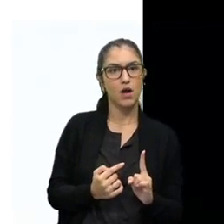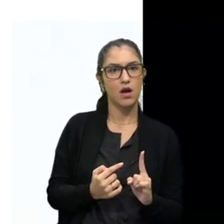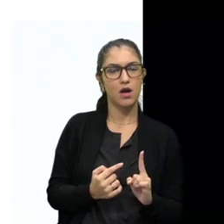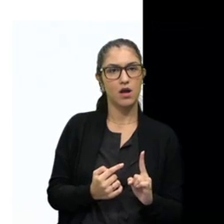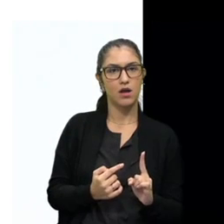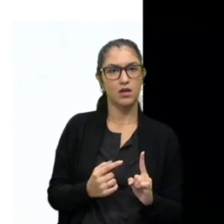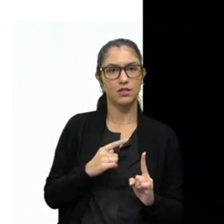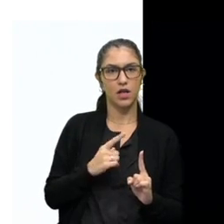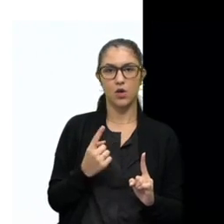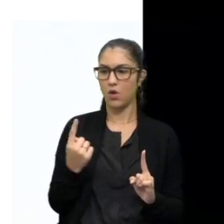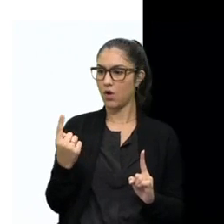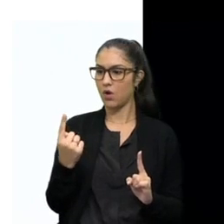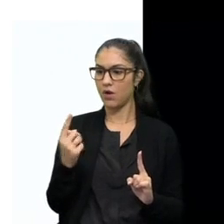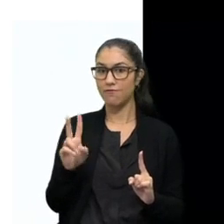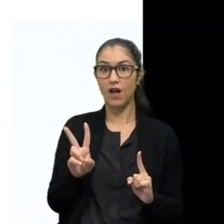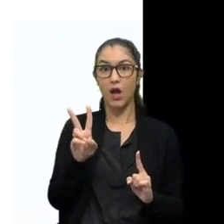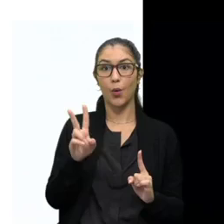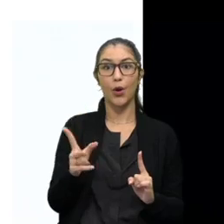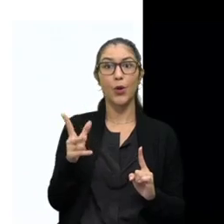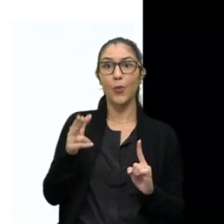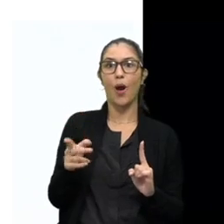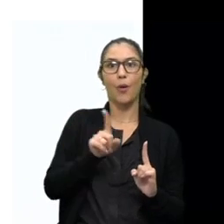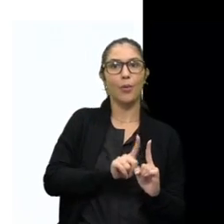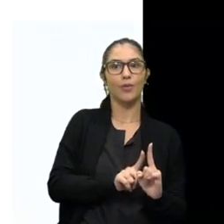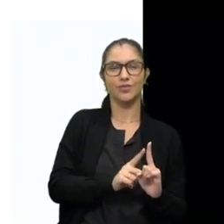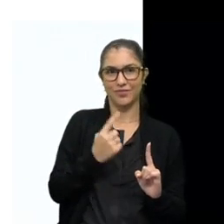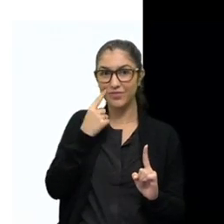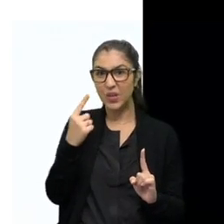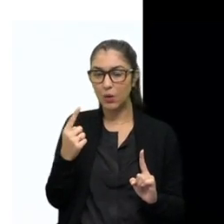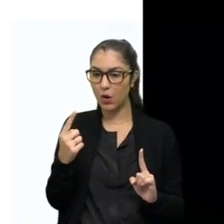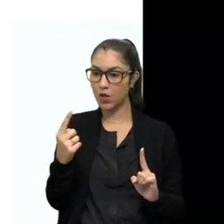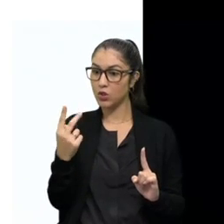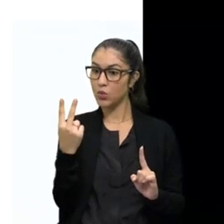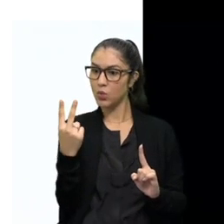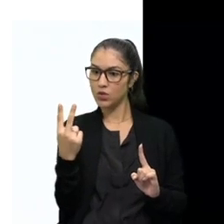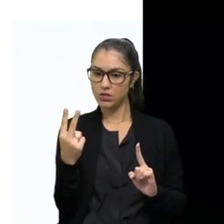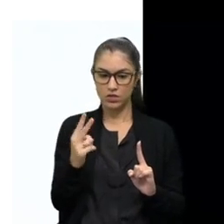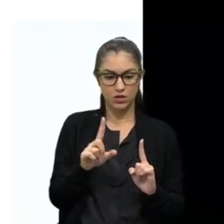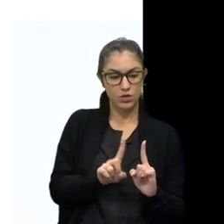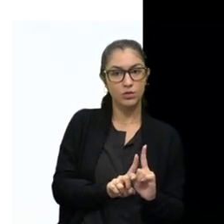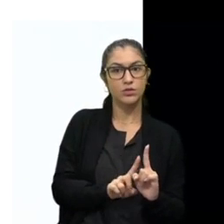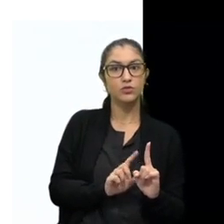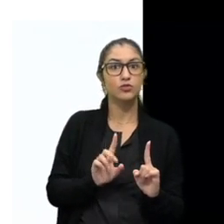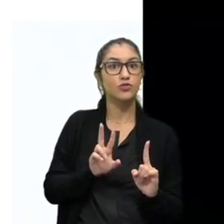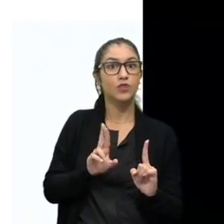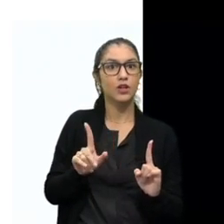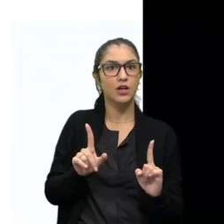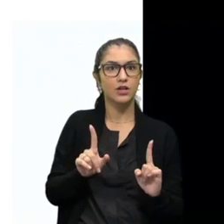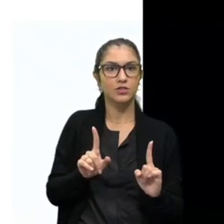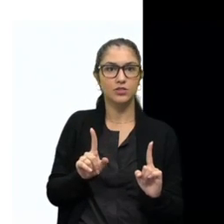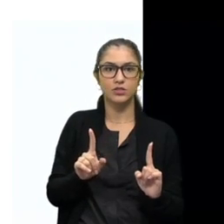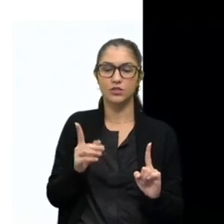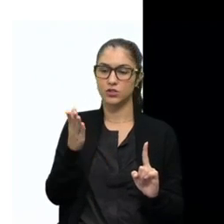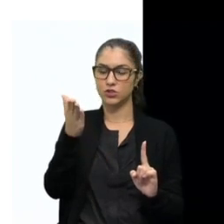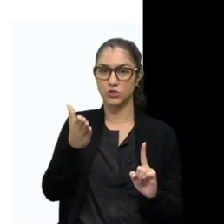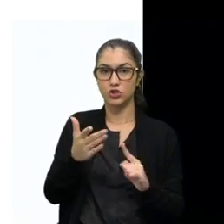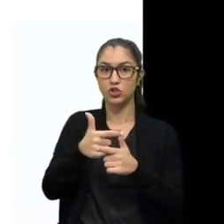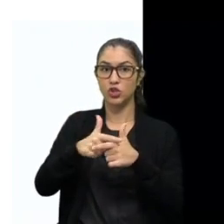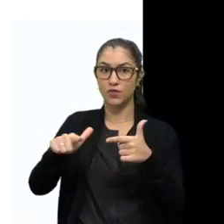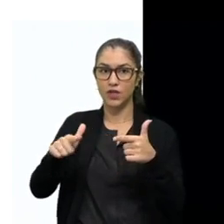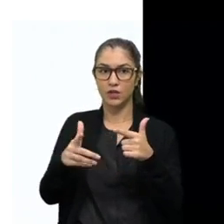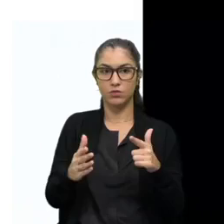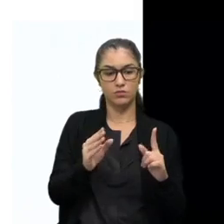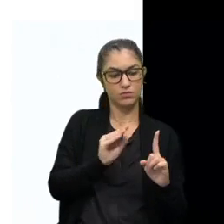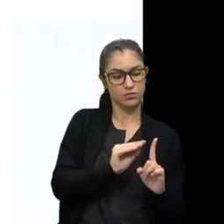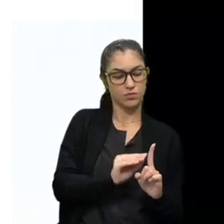gente que pega este valor e coloca aqui. E esquece que são 2 flores. Então eu divido esse valor e